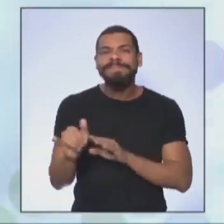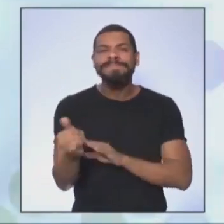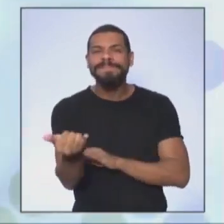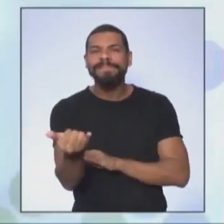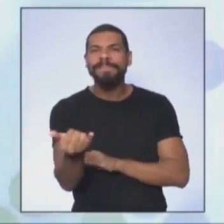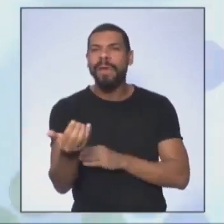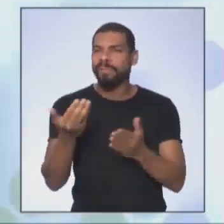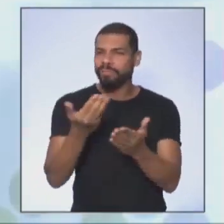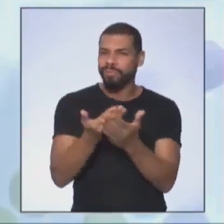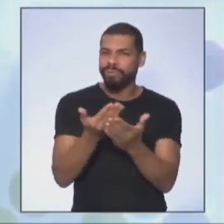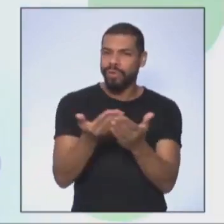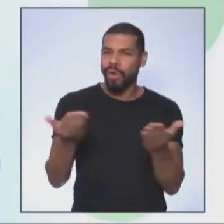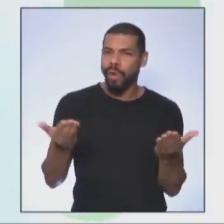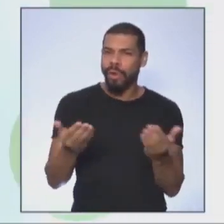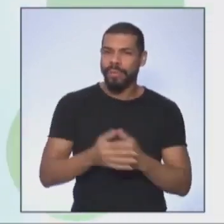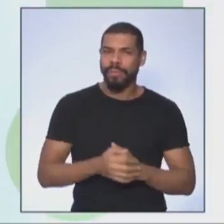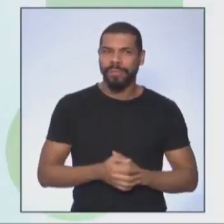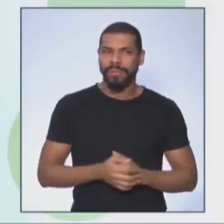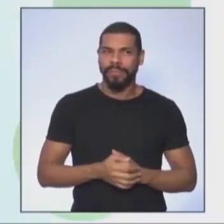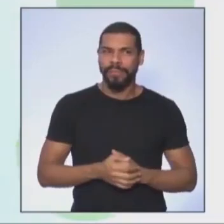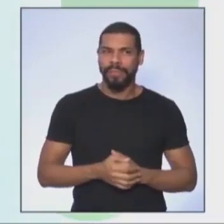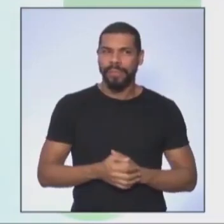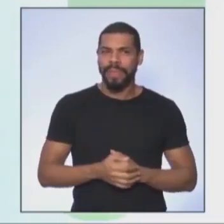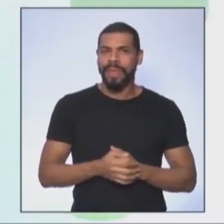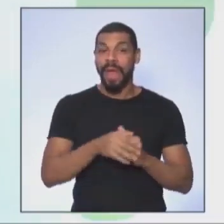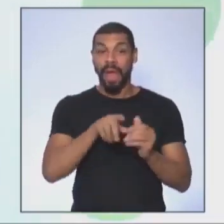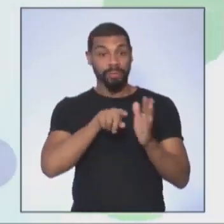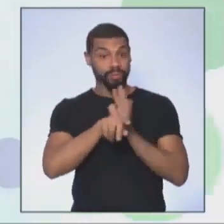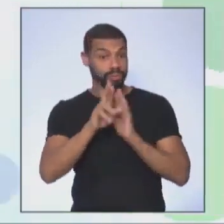foi essa nossa aula. Então, agora vamos responder pergunta.